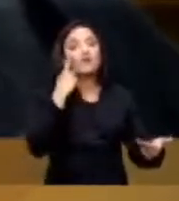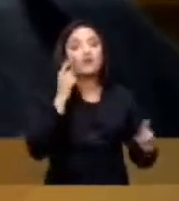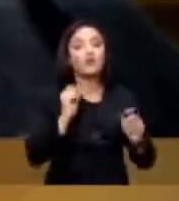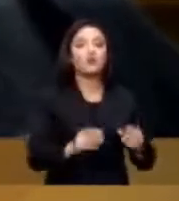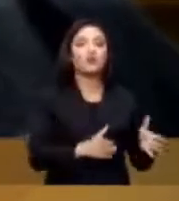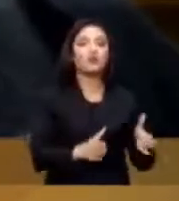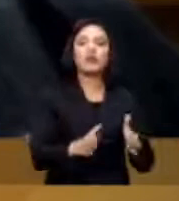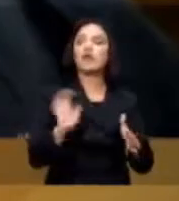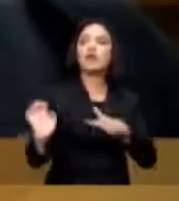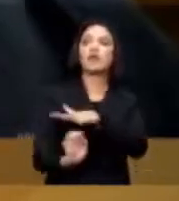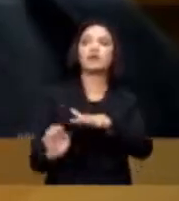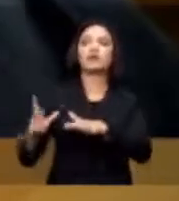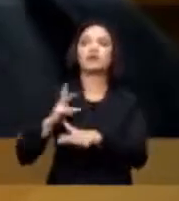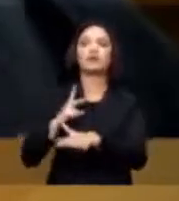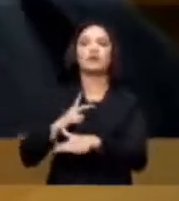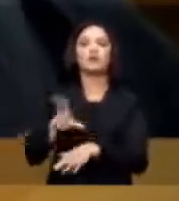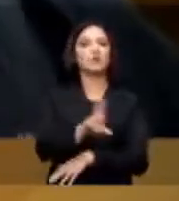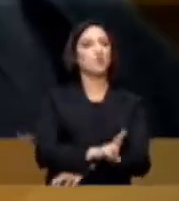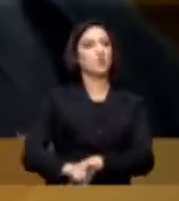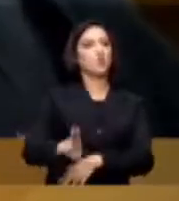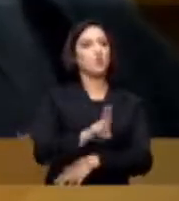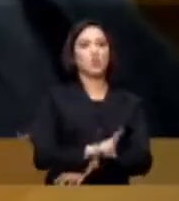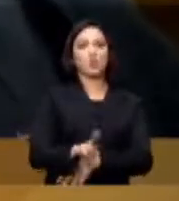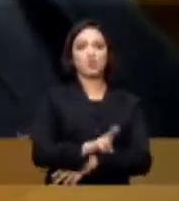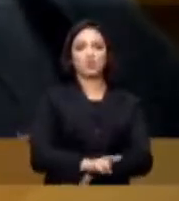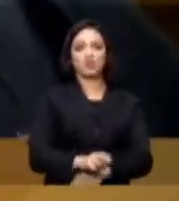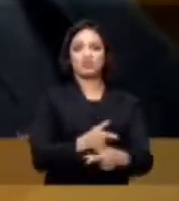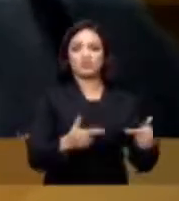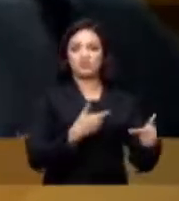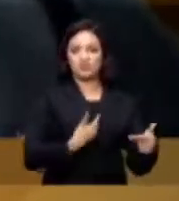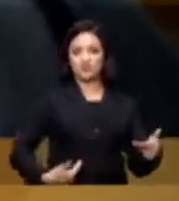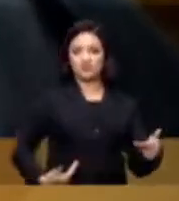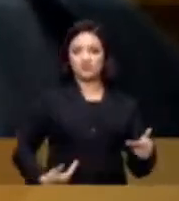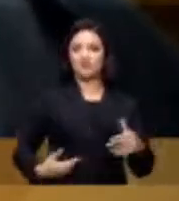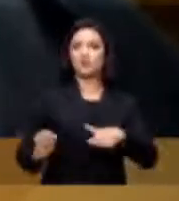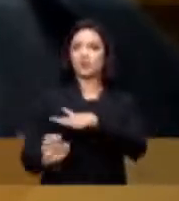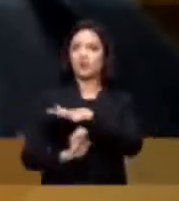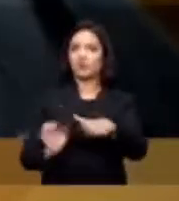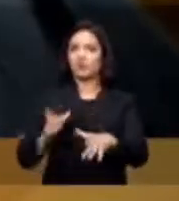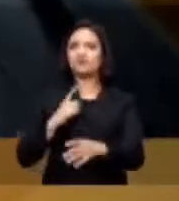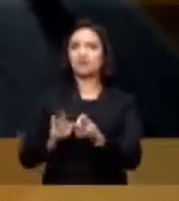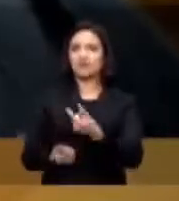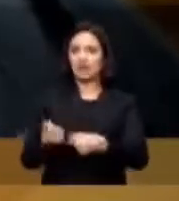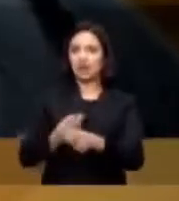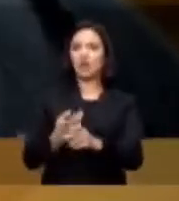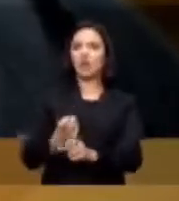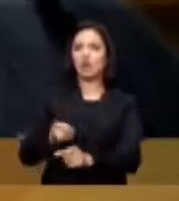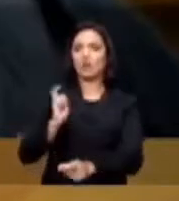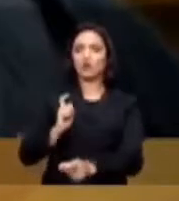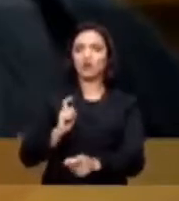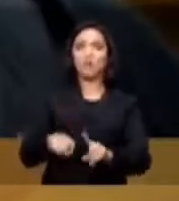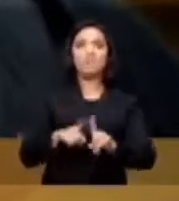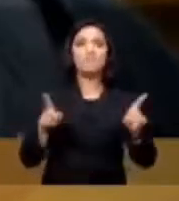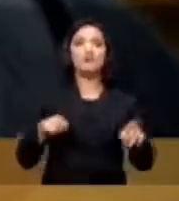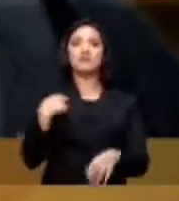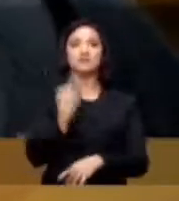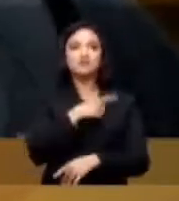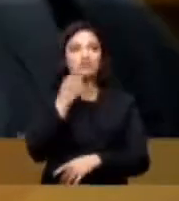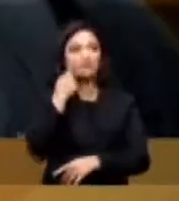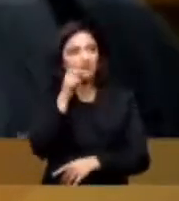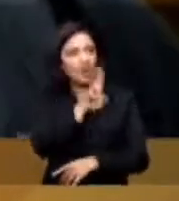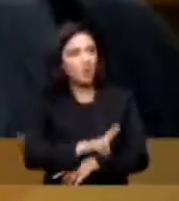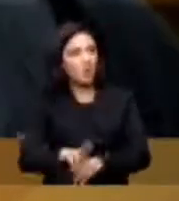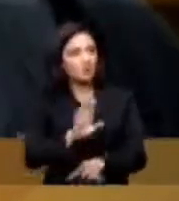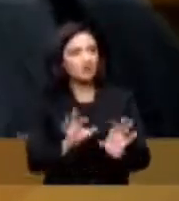utilizados por empresas, utilizados em uma atividade econômica, sem qualquer remuneração por isso.